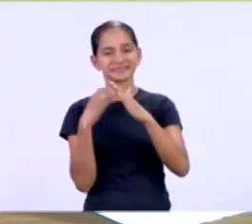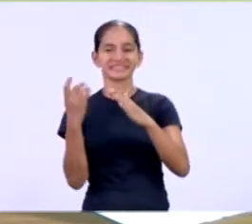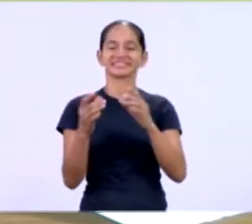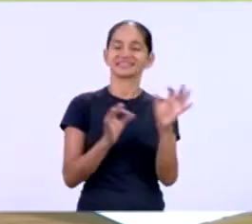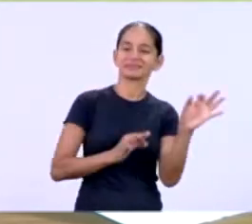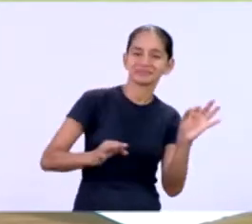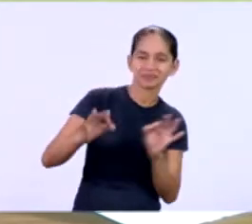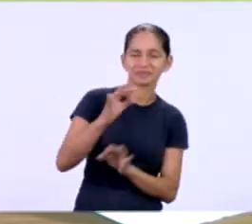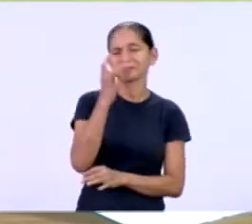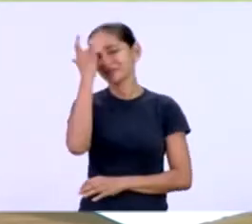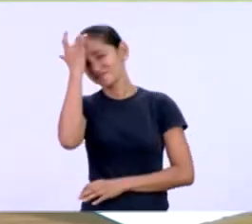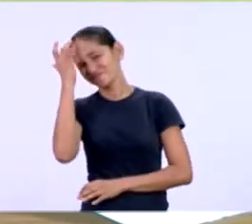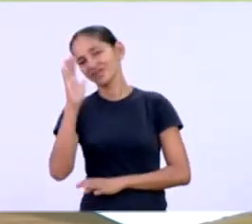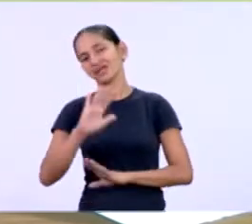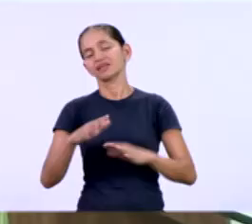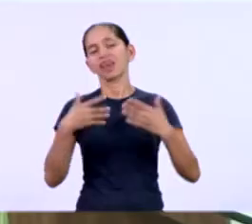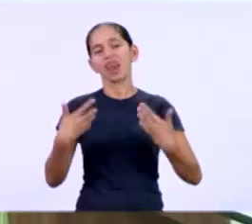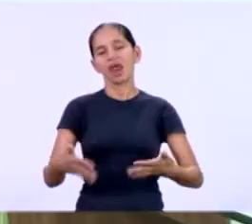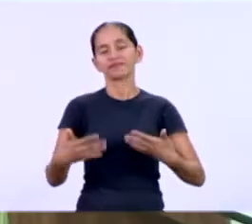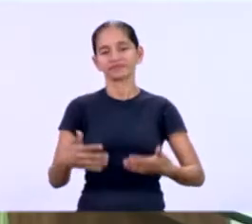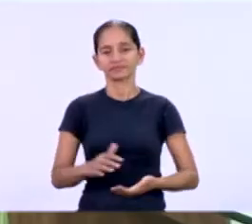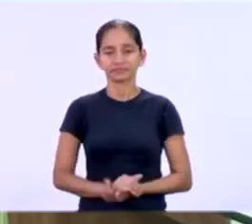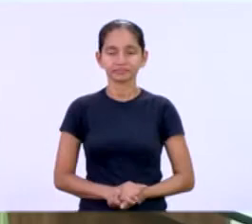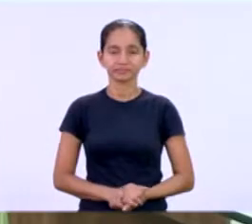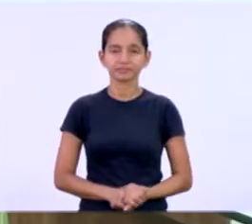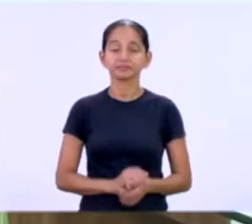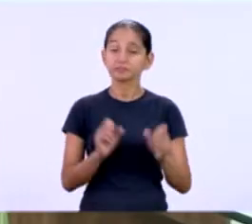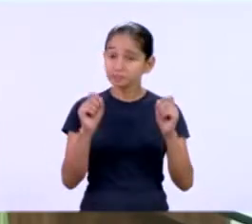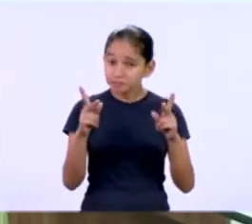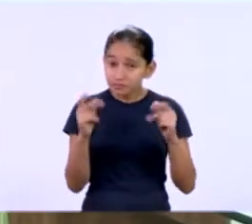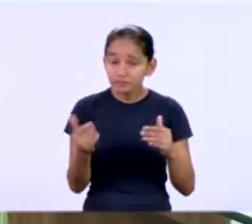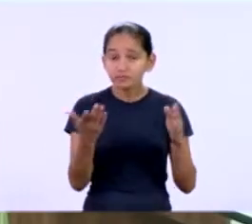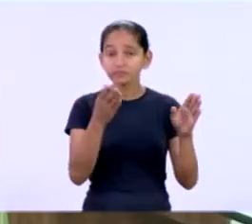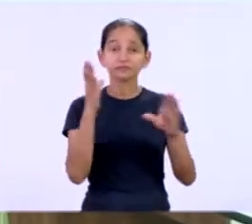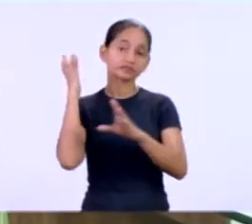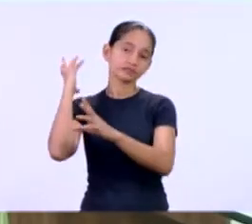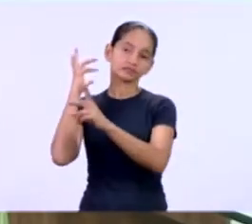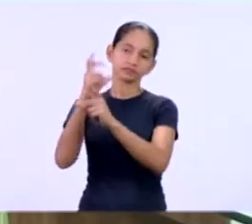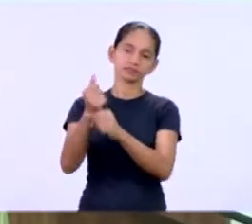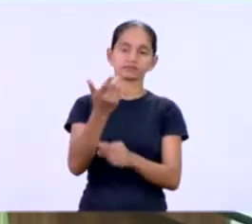vai ser muito mais fácil. Muito legal. Vamos dar sequência então à nossa revisão.